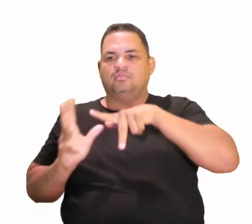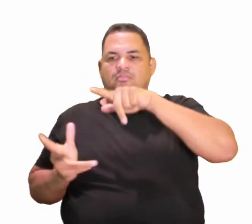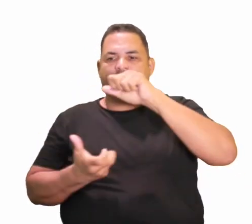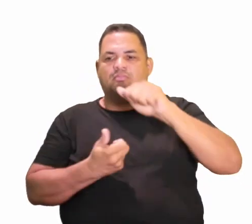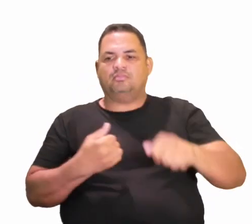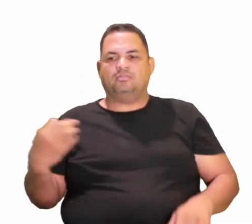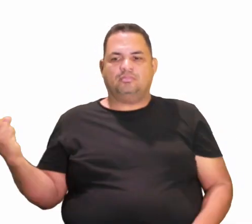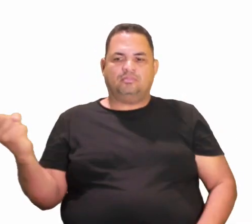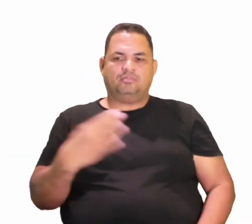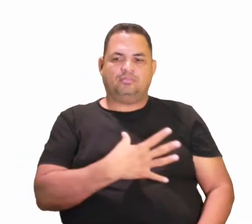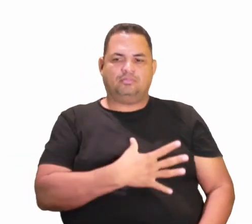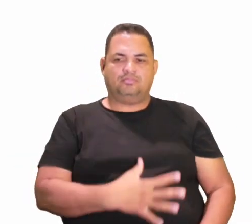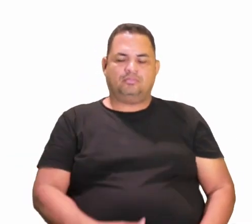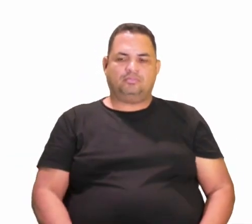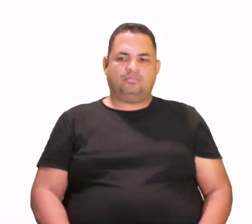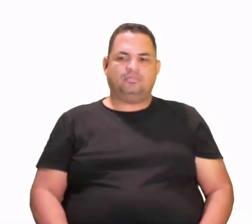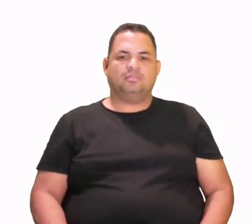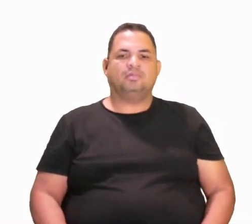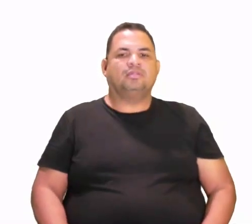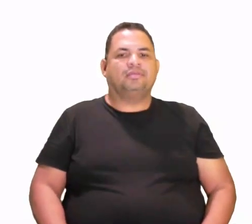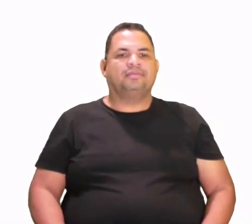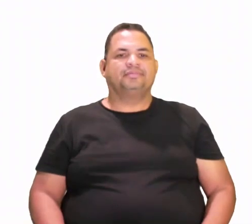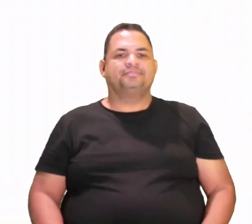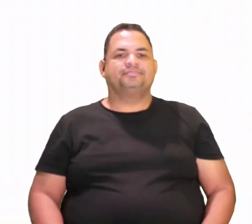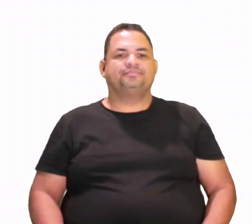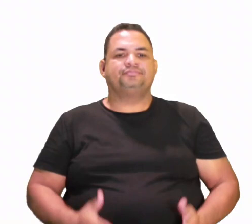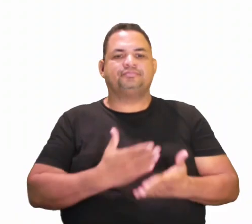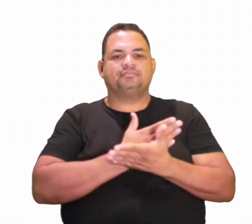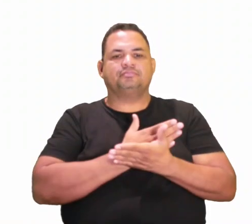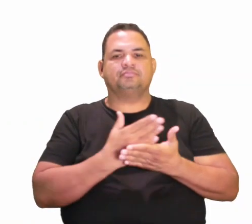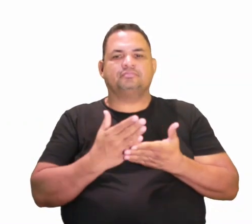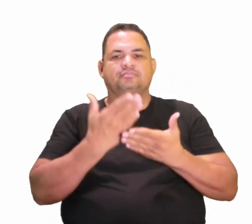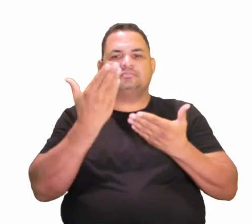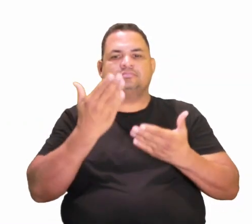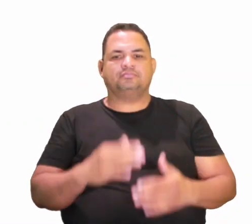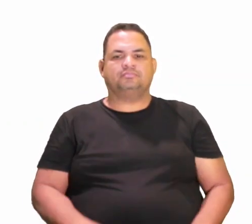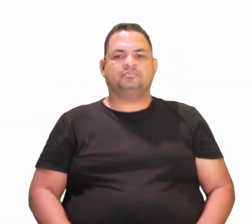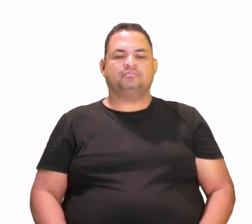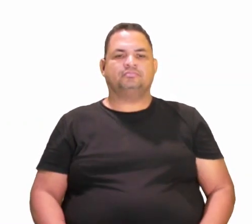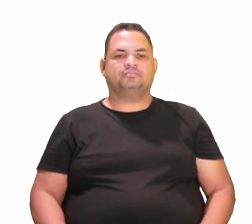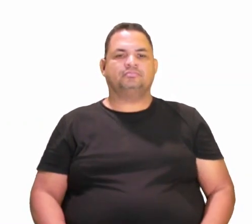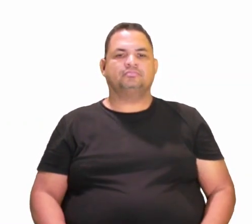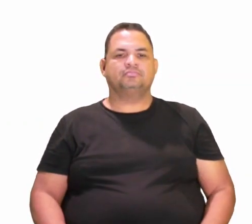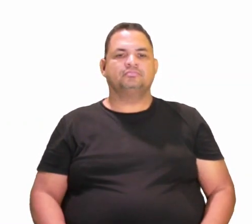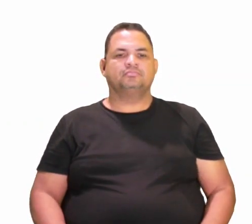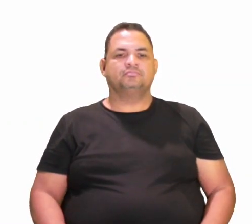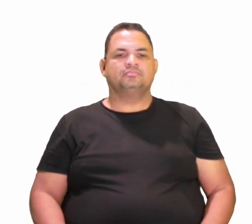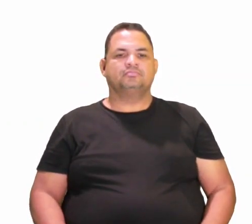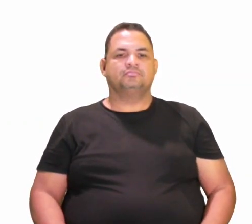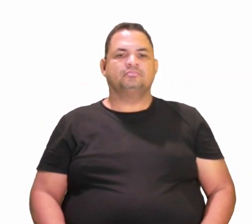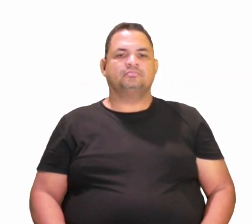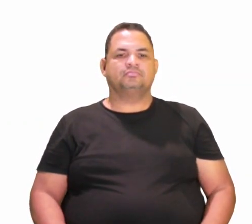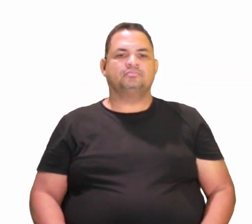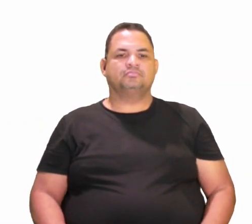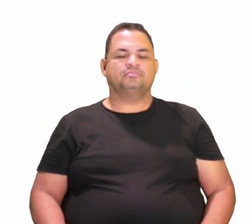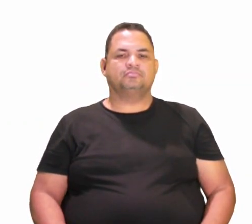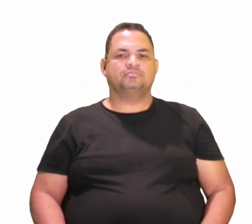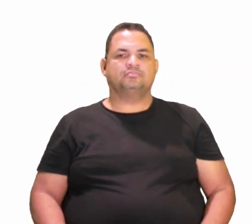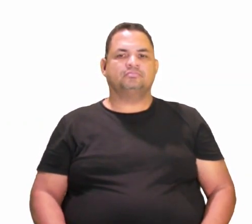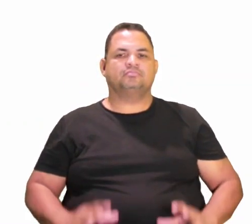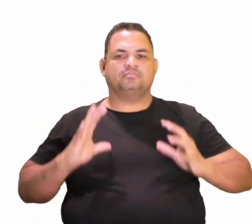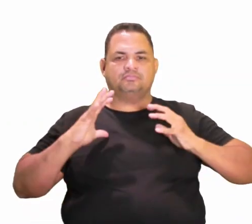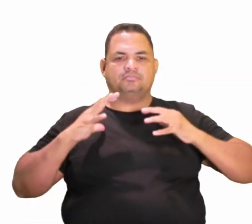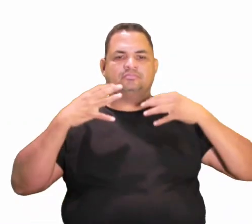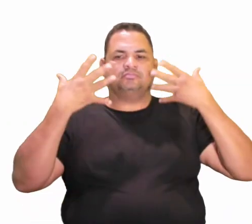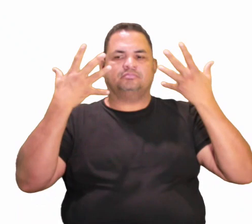contemporâneo. Let's get started! Vamos começar as celebrations around the world. Celebrações